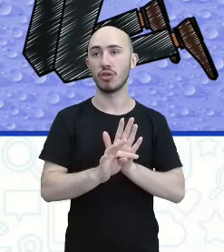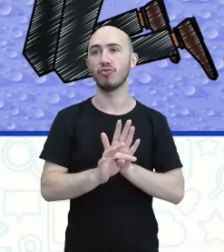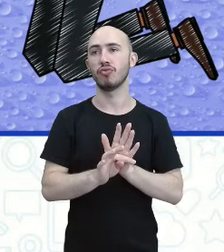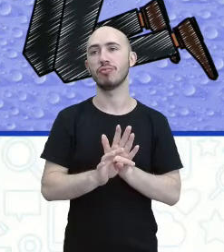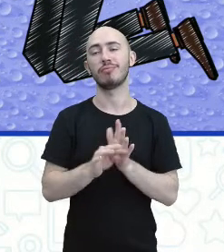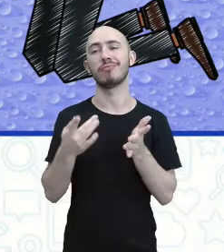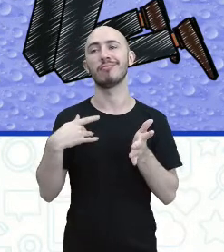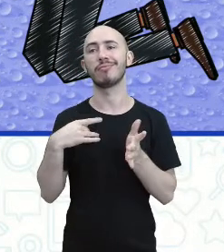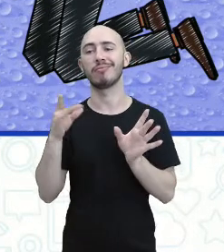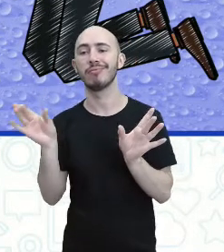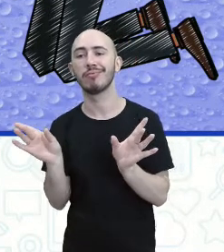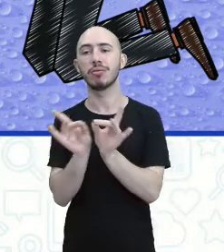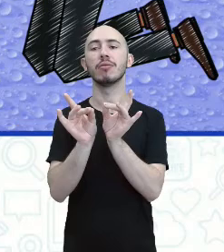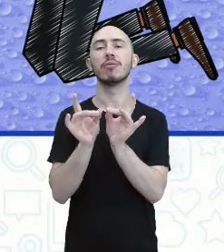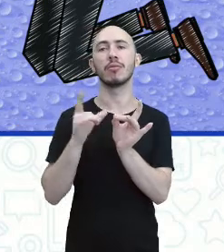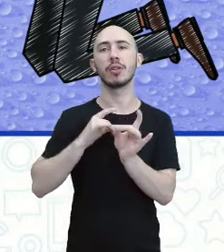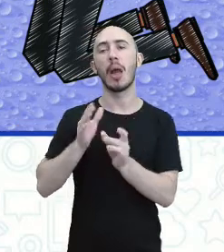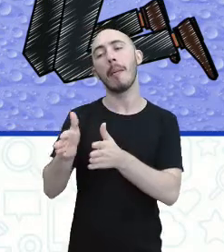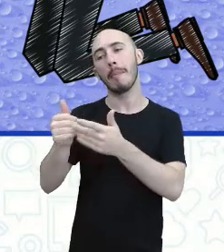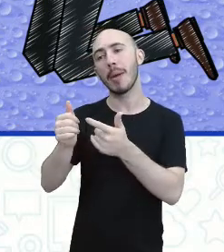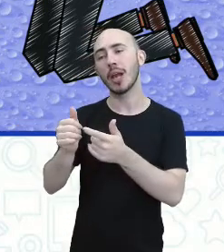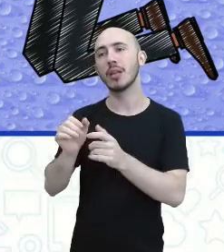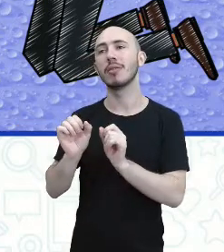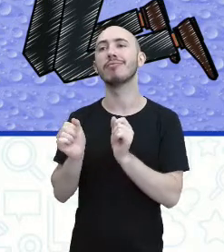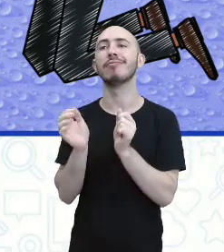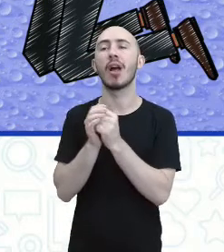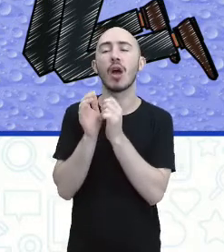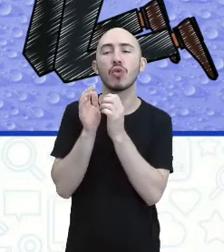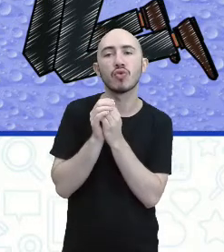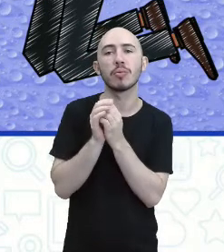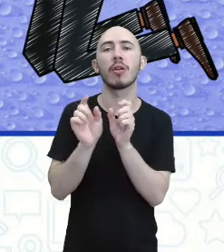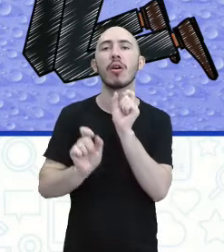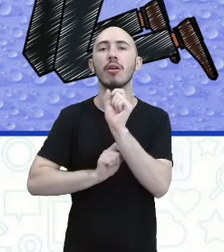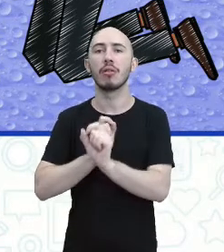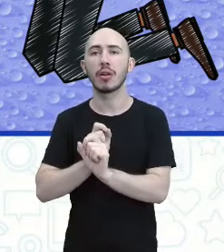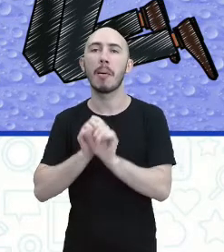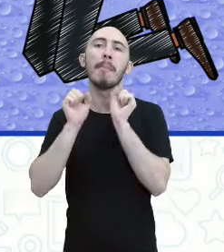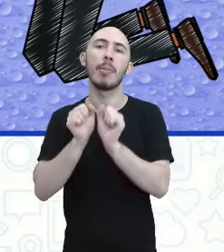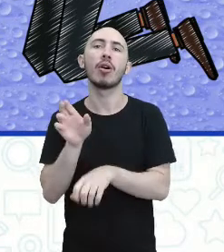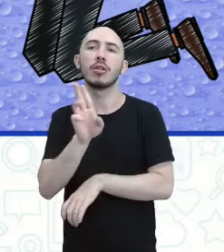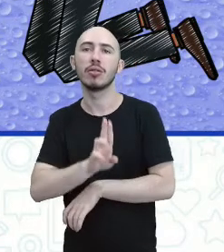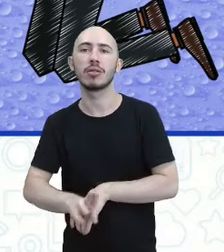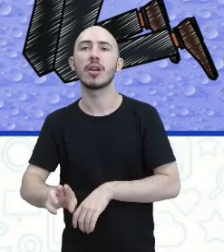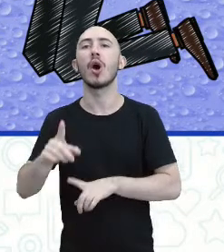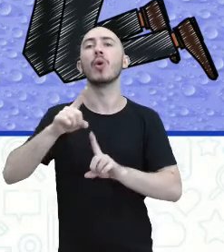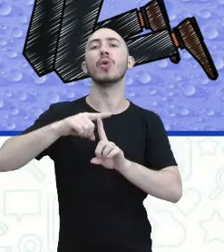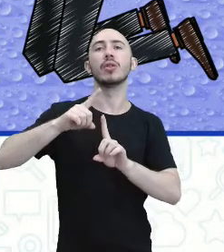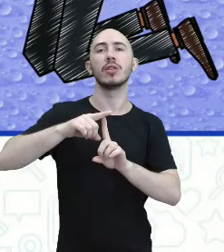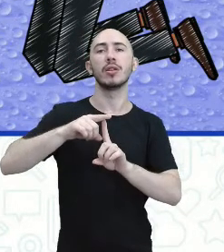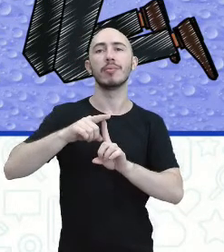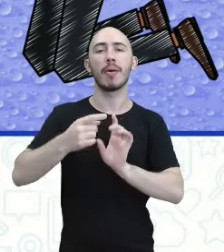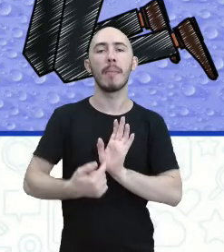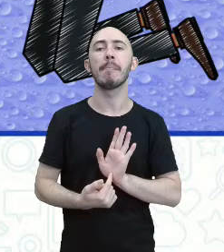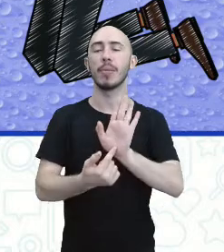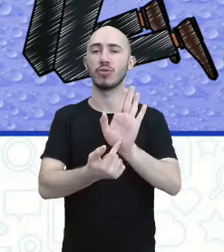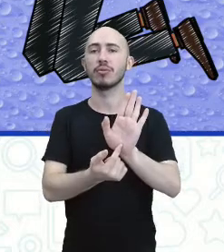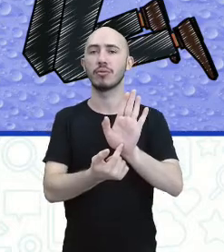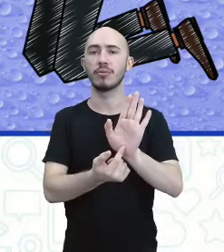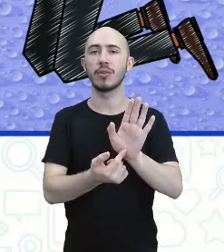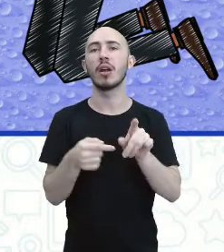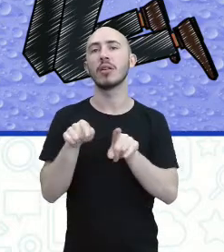uma súplica ou um pedido pode, anteriormente, utilizar o tipo expositivo para apresentar